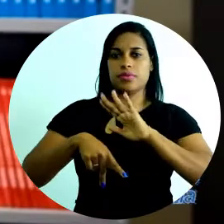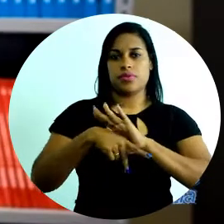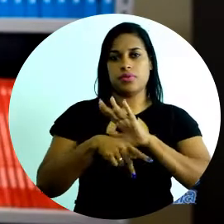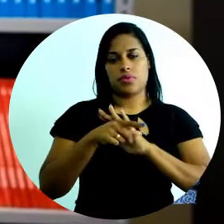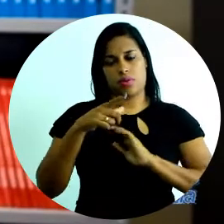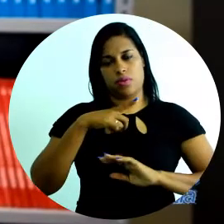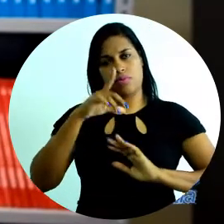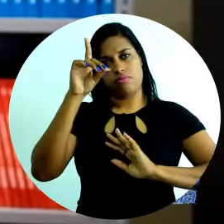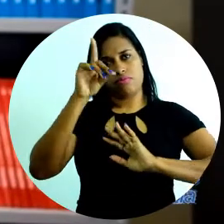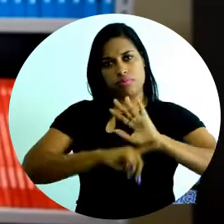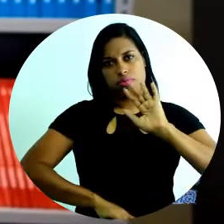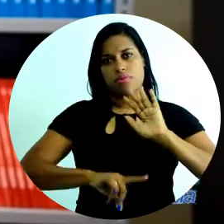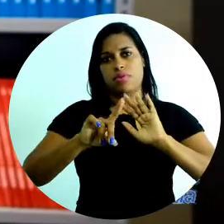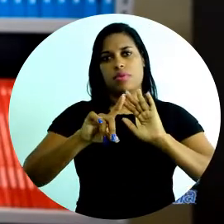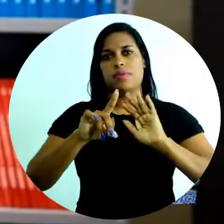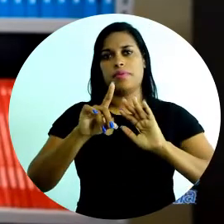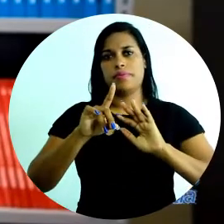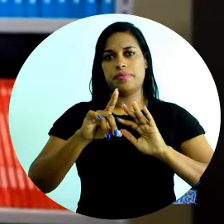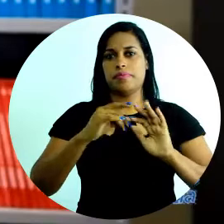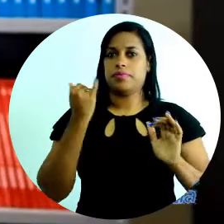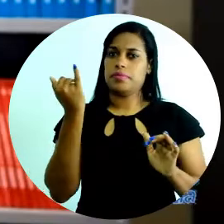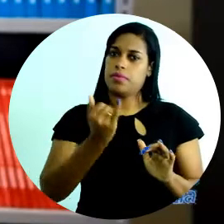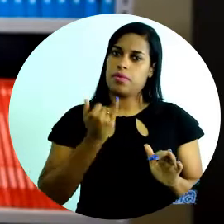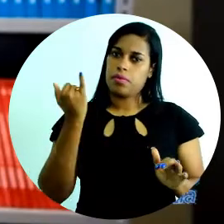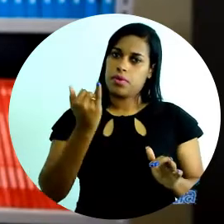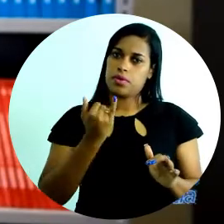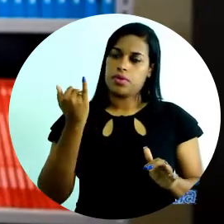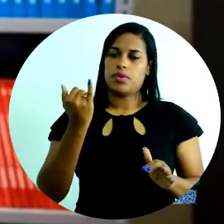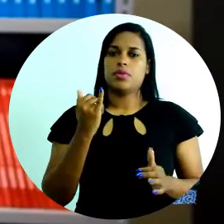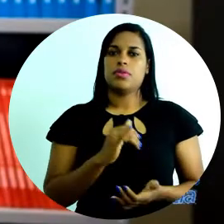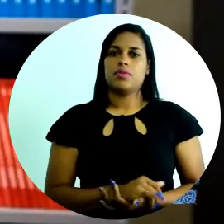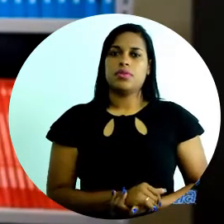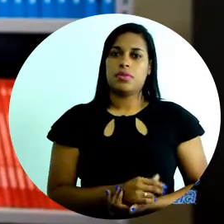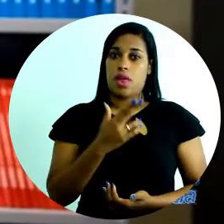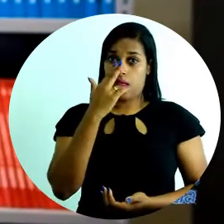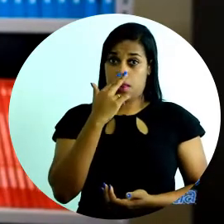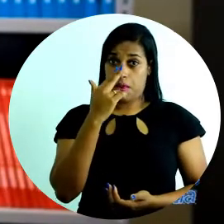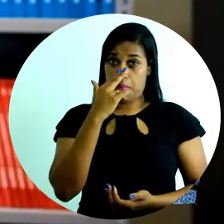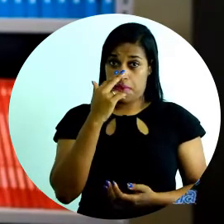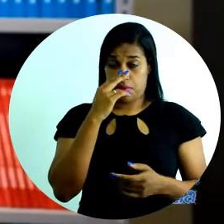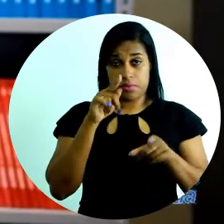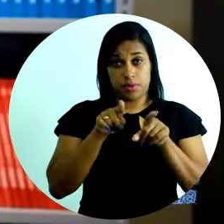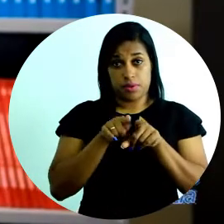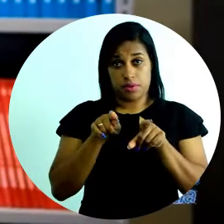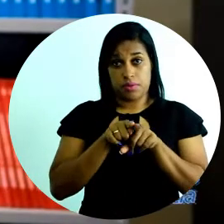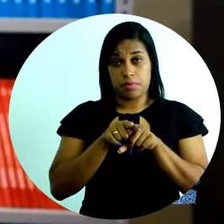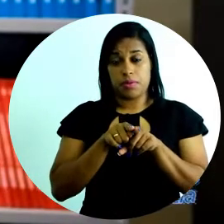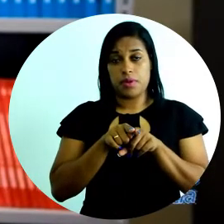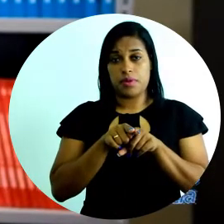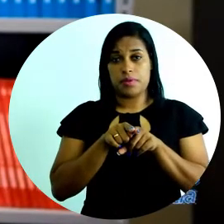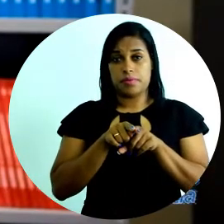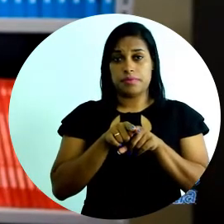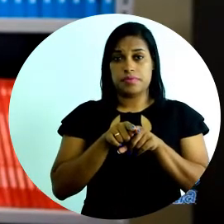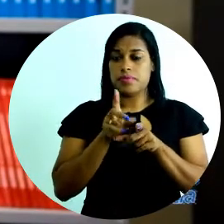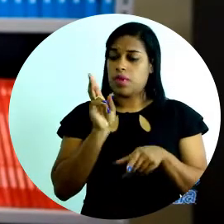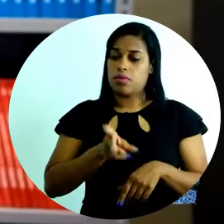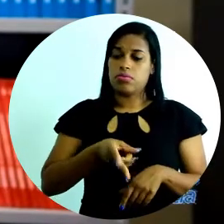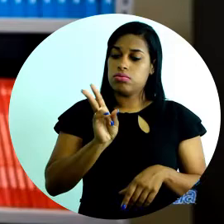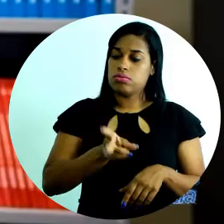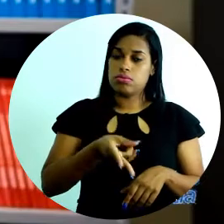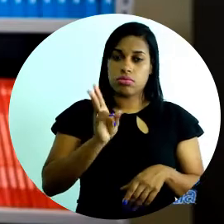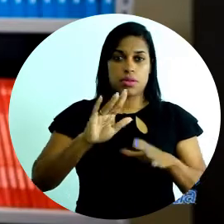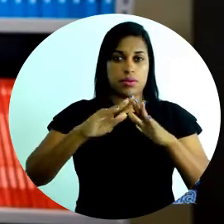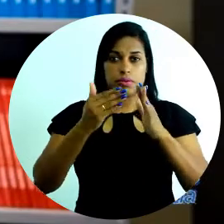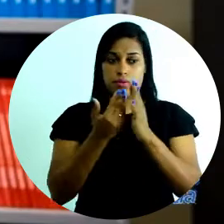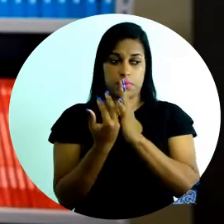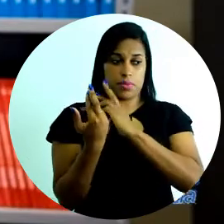e que a escola precisa ter o direito e precisa ter autonomia suficiente para realizá-lo. Da mesma forma que é